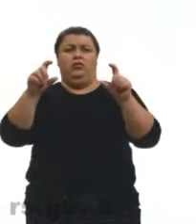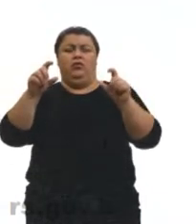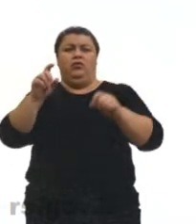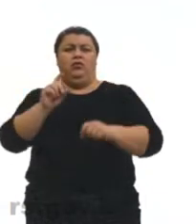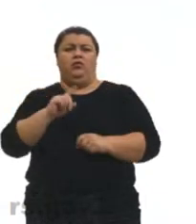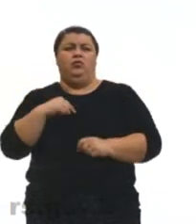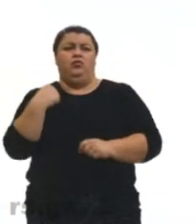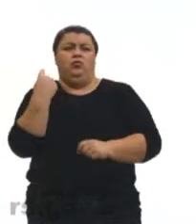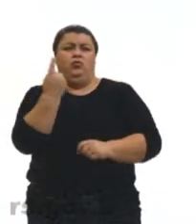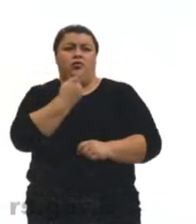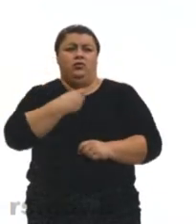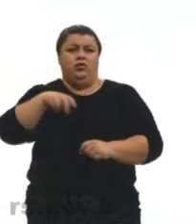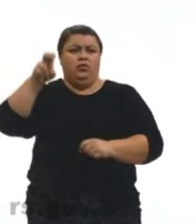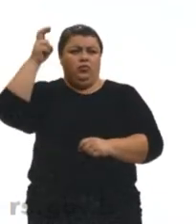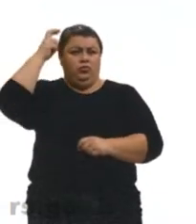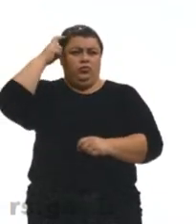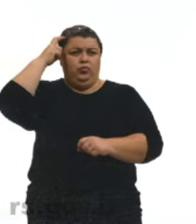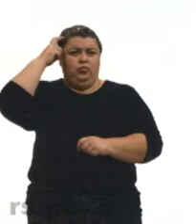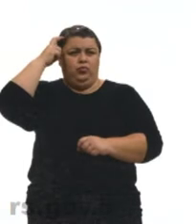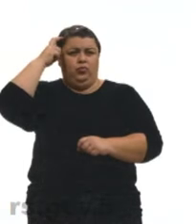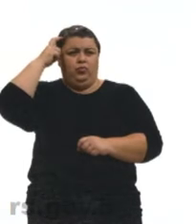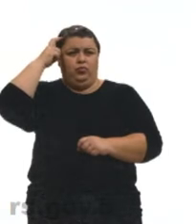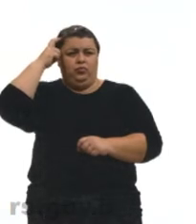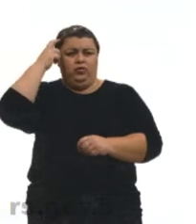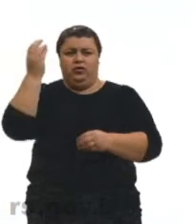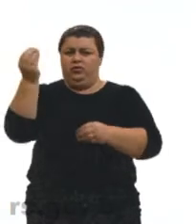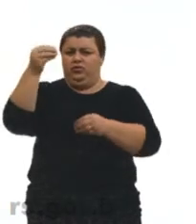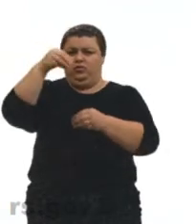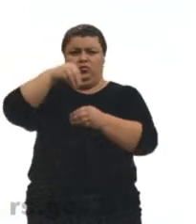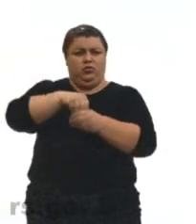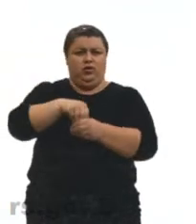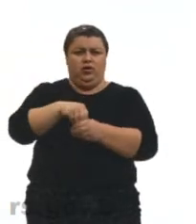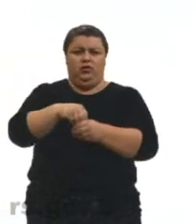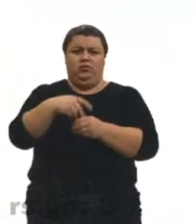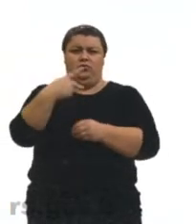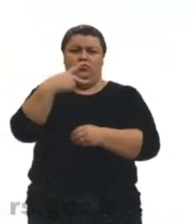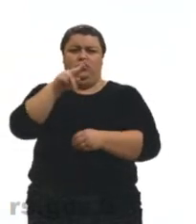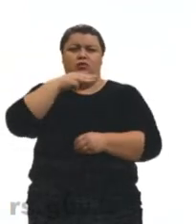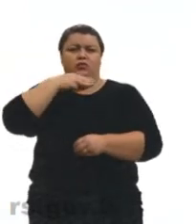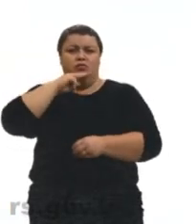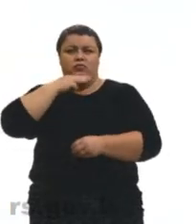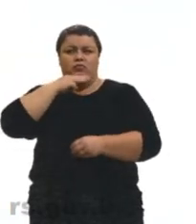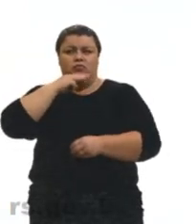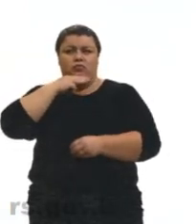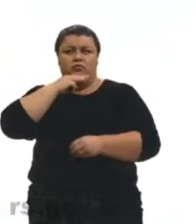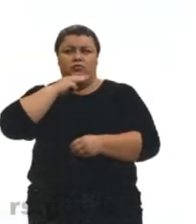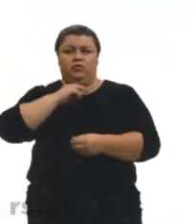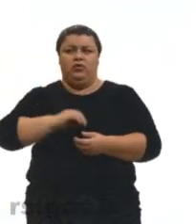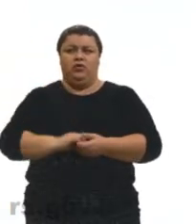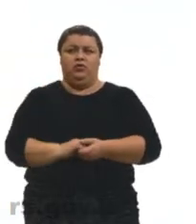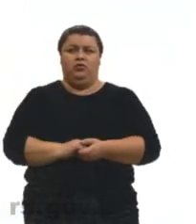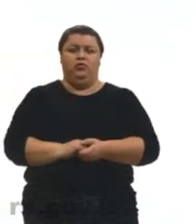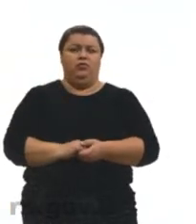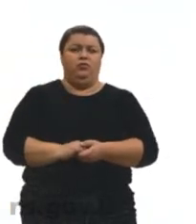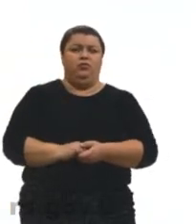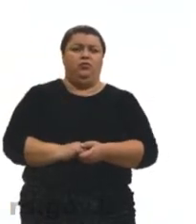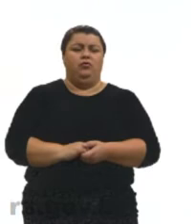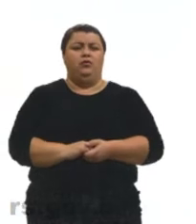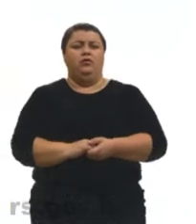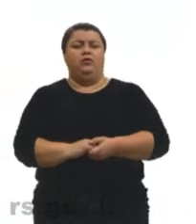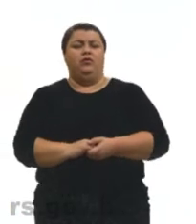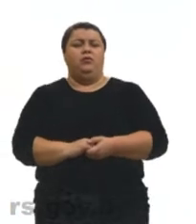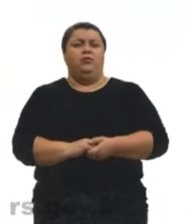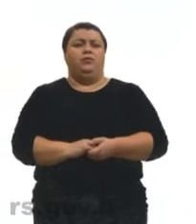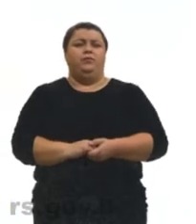Extra cultura no cabe em suas museus quer dizer então nossa cultura não cabe